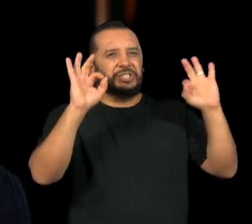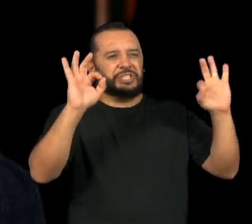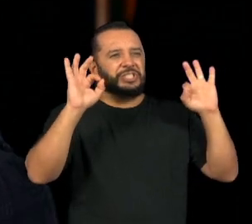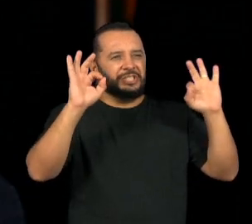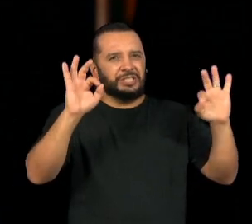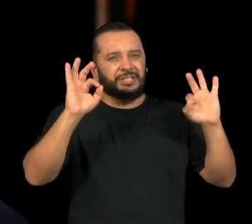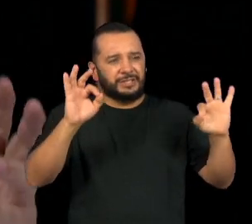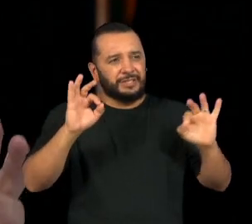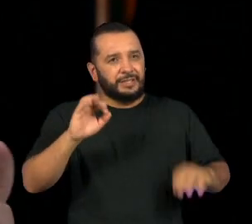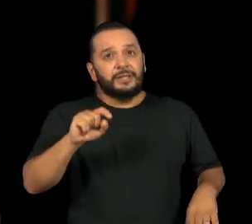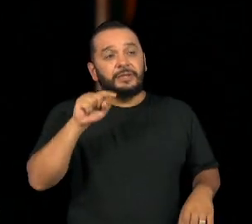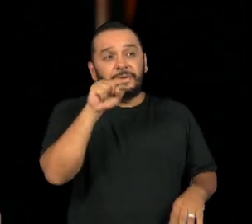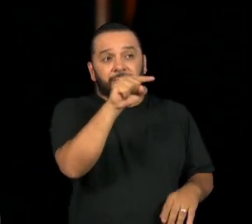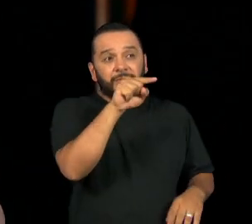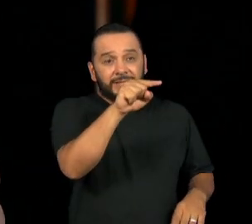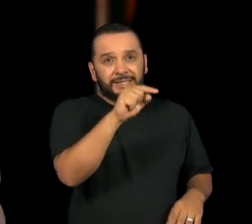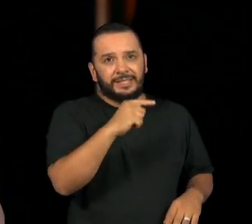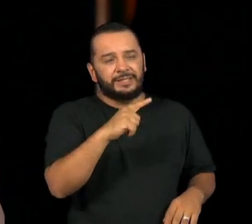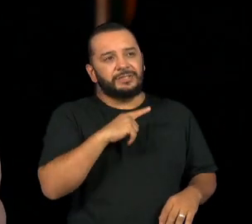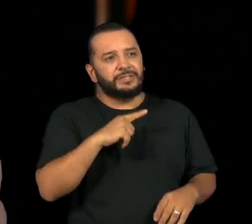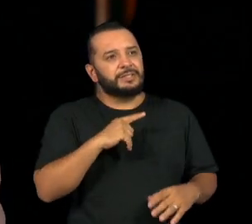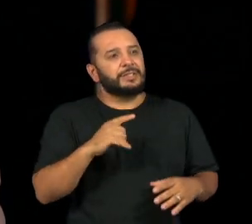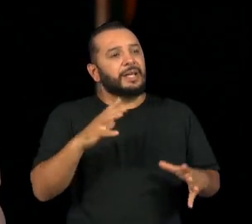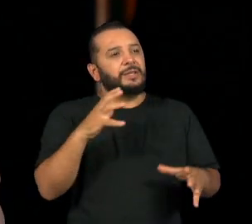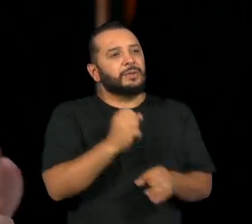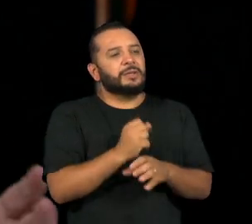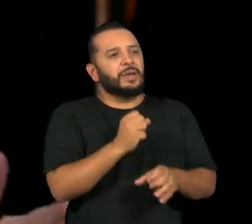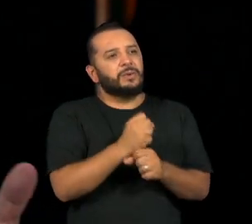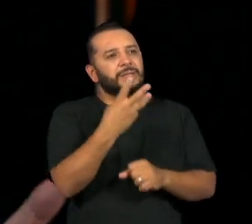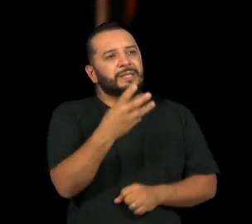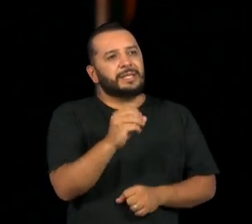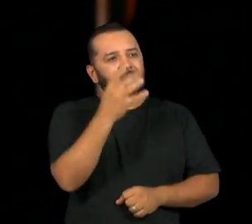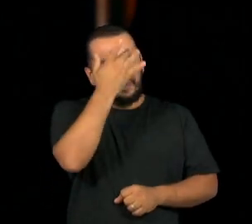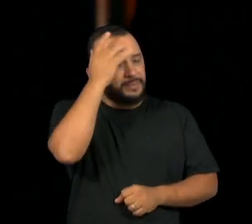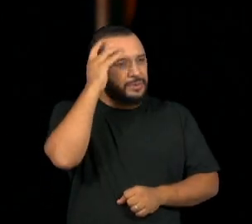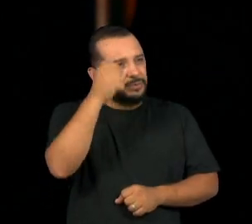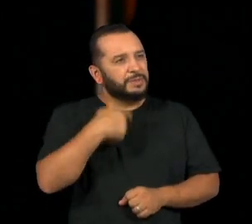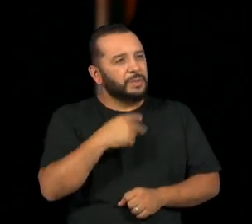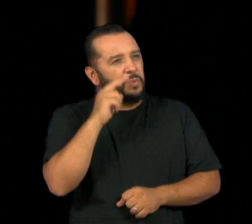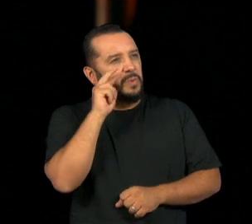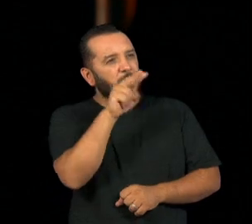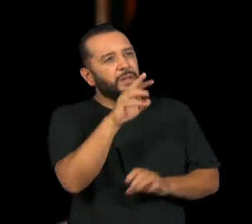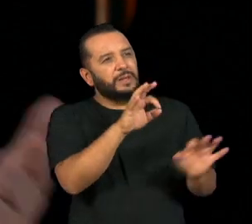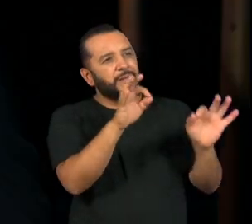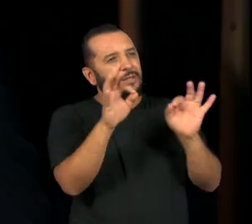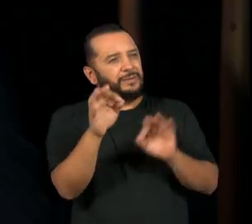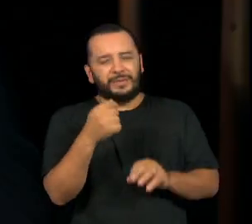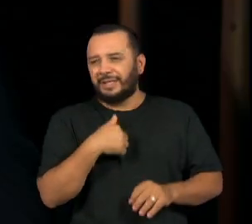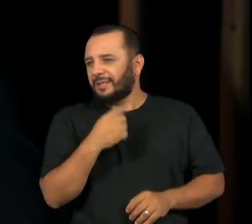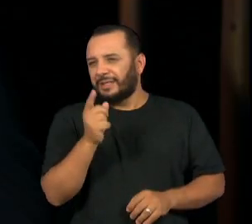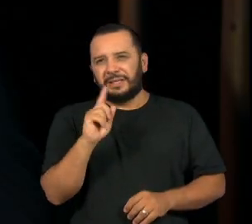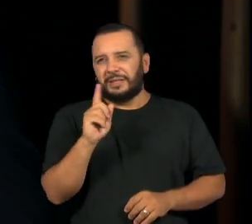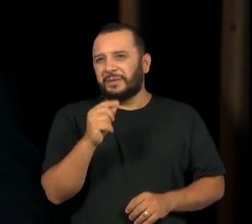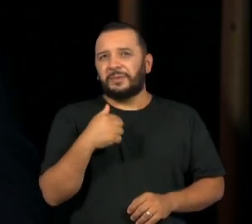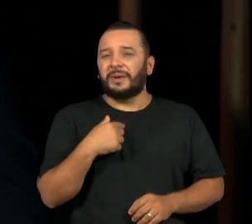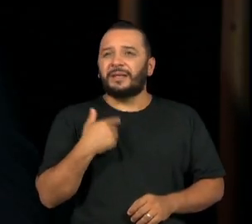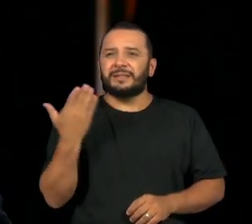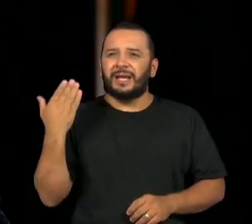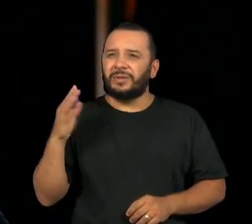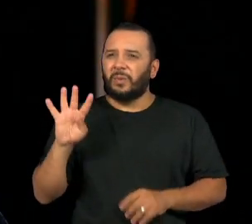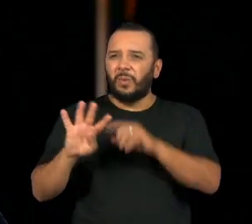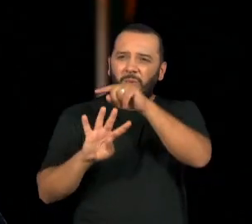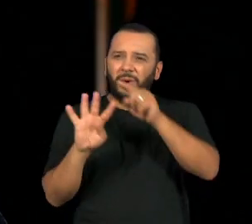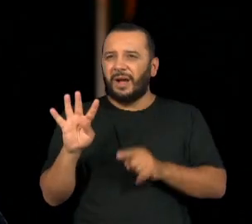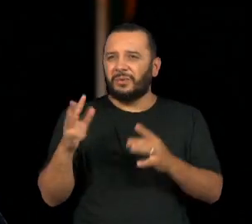E vocês eram 30 no palco. Eu ficava olhando, eu falava, isso não vai dar certo. Os Beatles eram 4 e já,